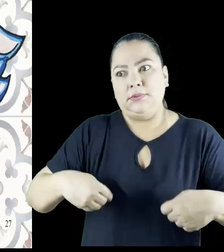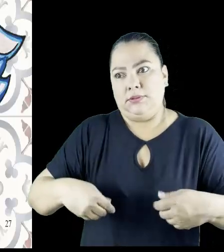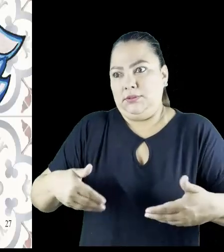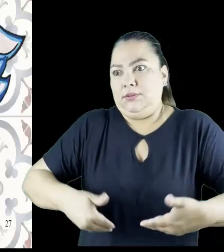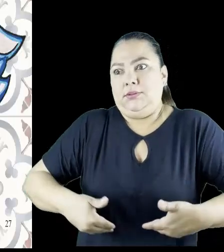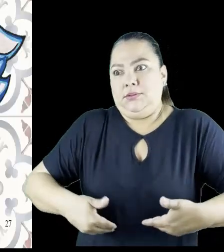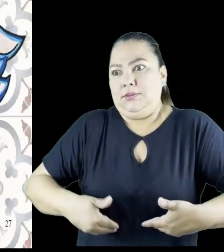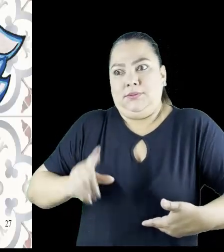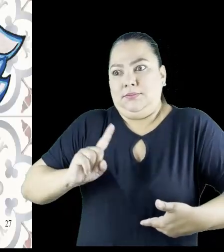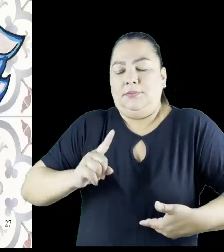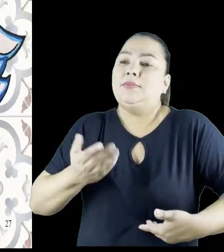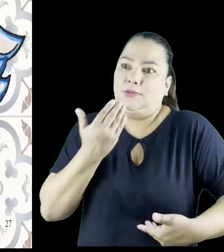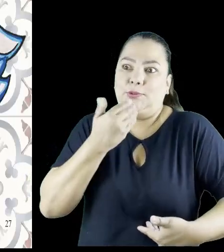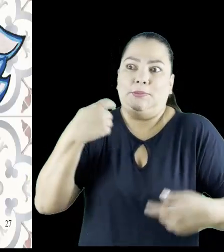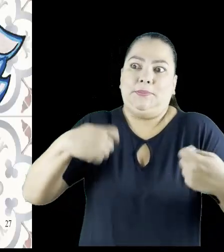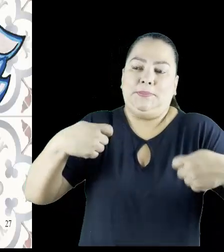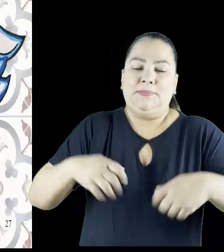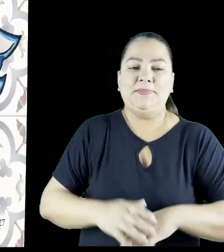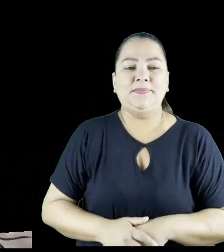saco vazio não para em pé.